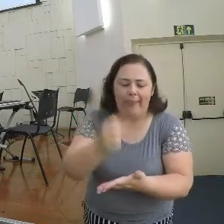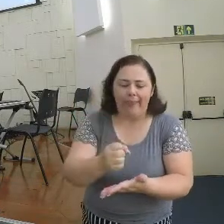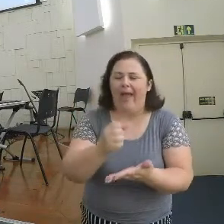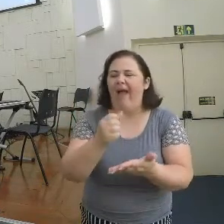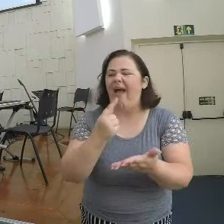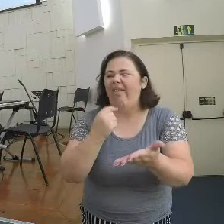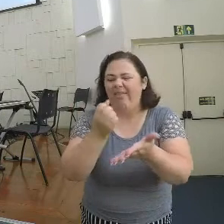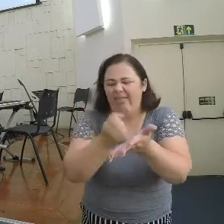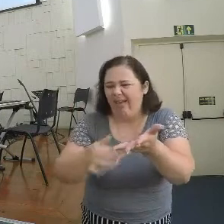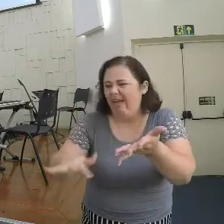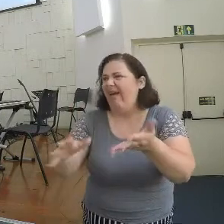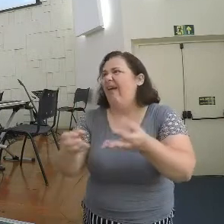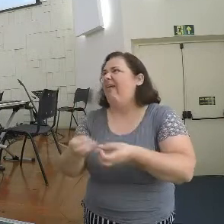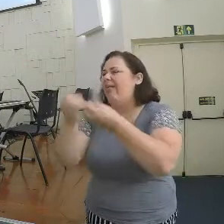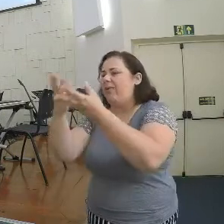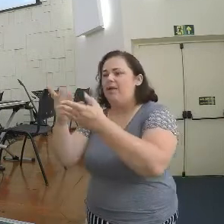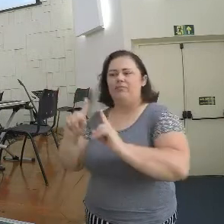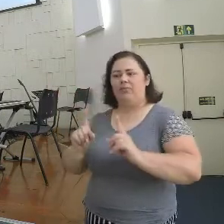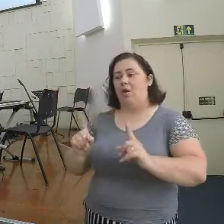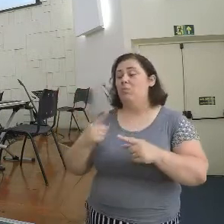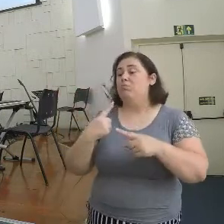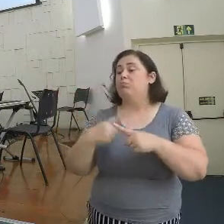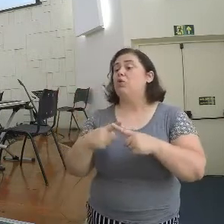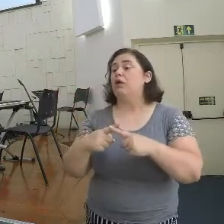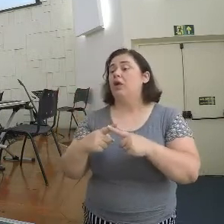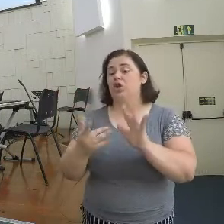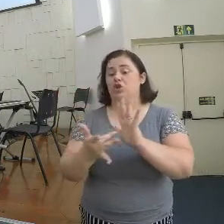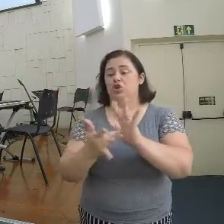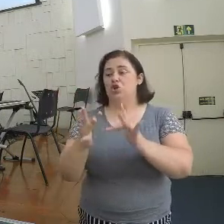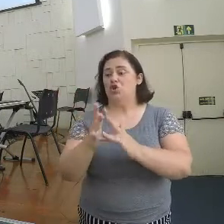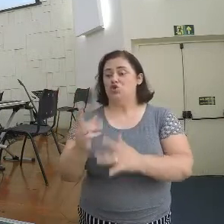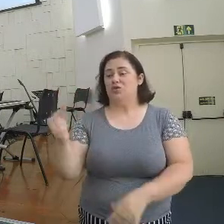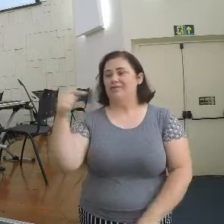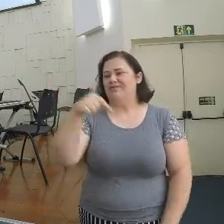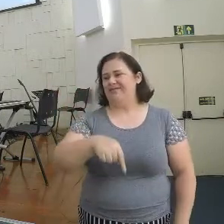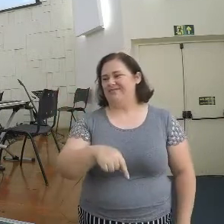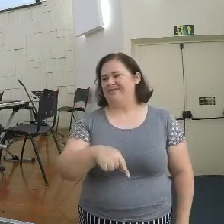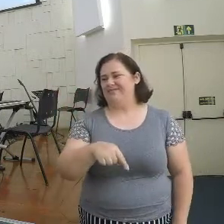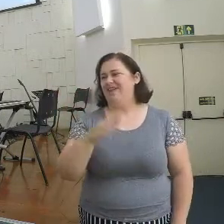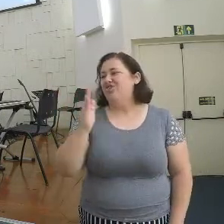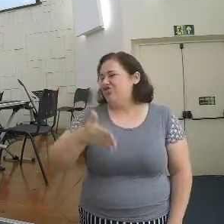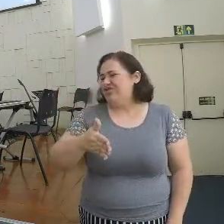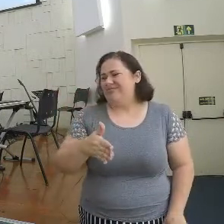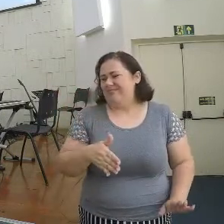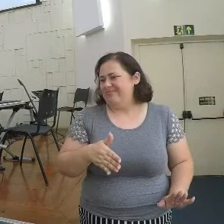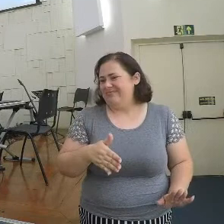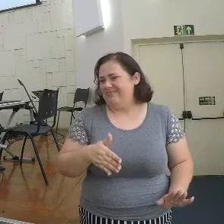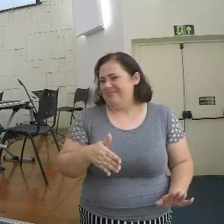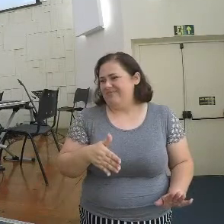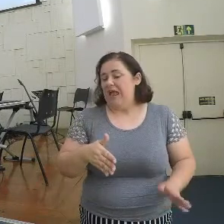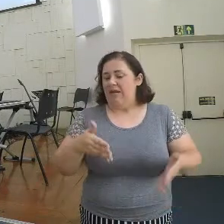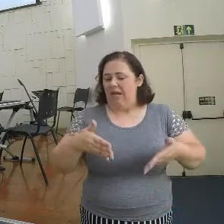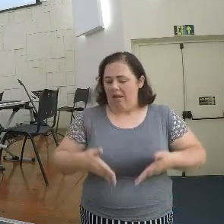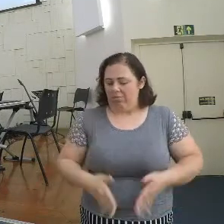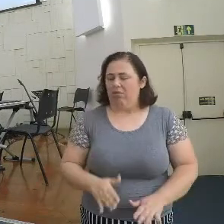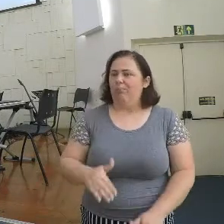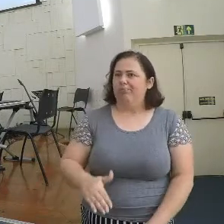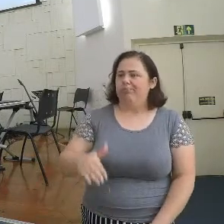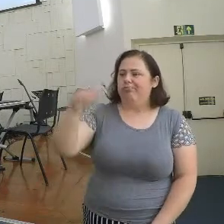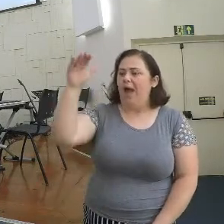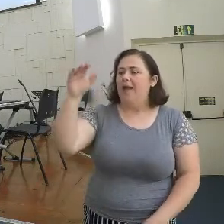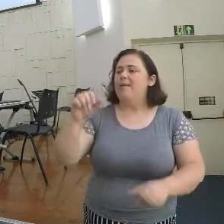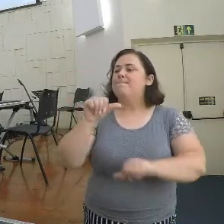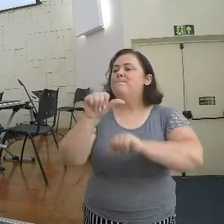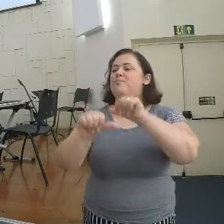judeus organizados como um povo? Claro que uma nação teocrática, por isso as leis civis eram também dadas por Deus? Claro que